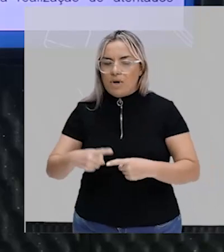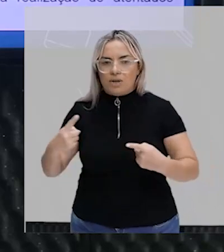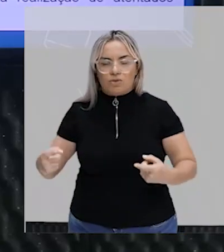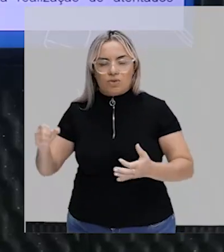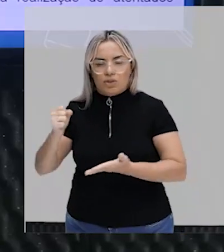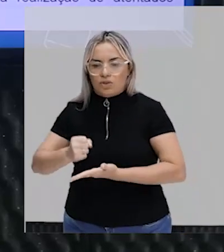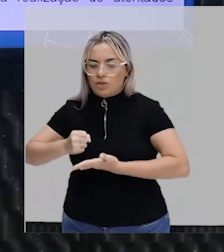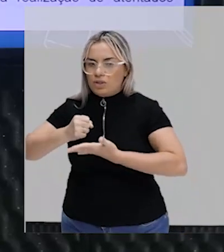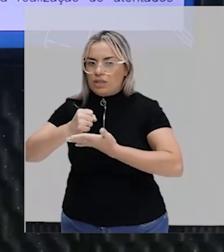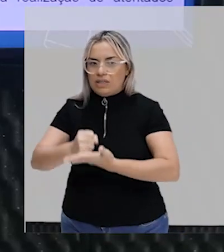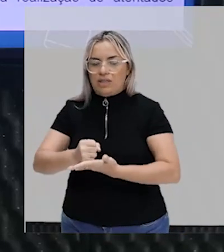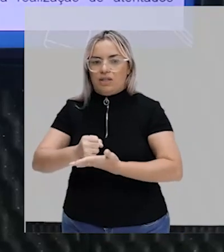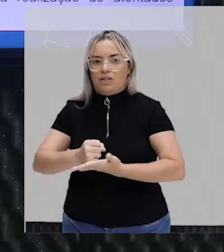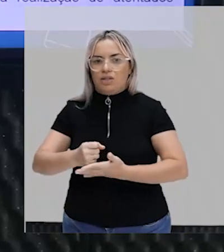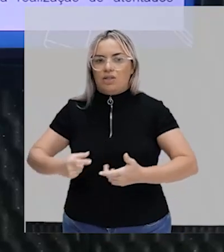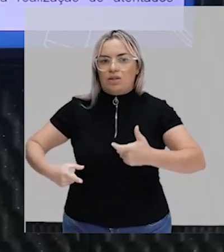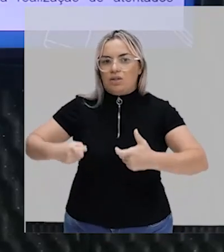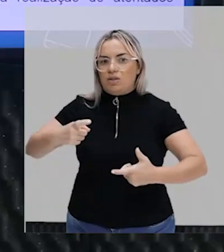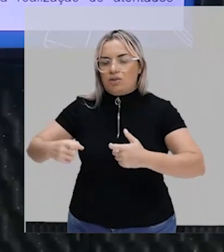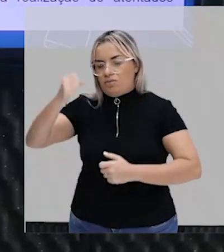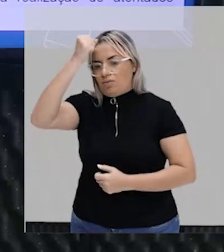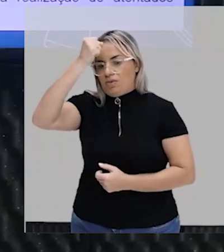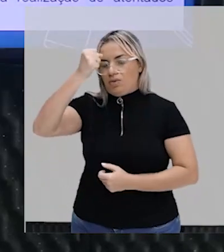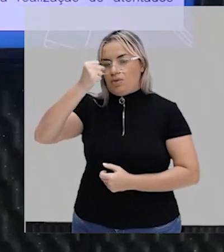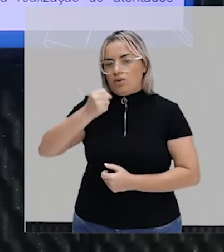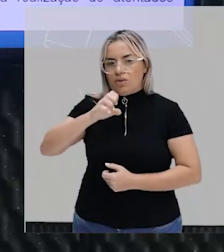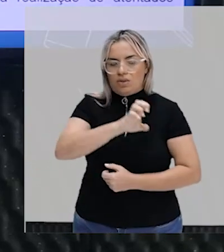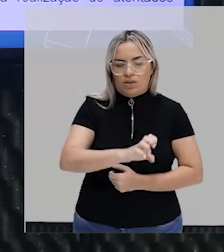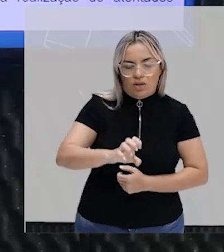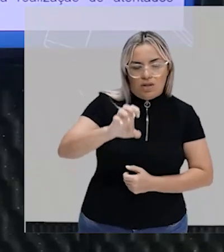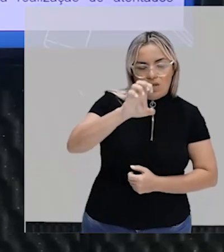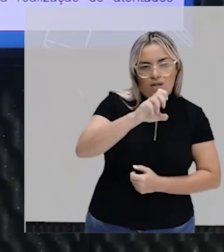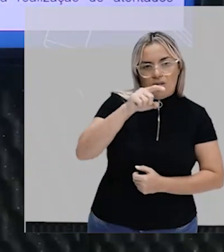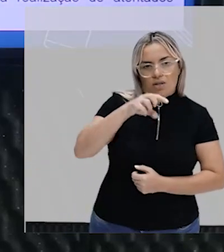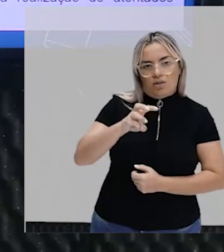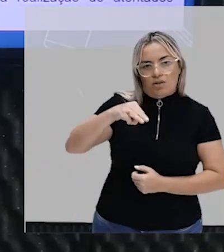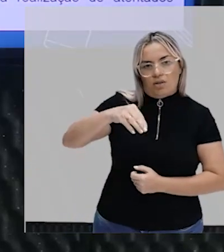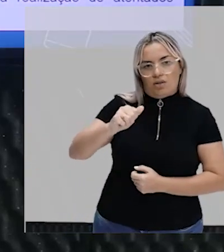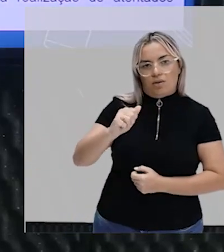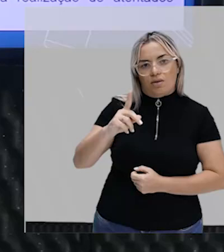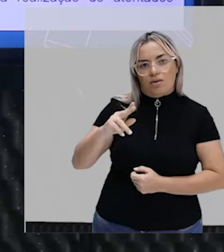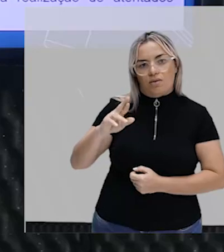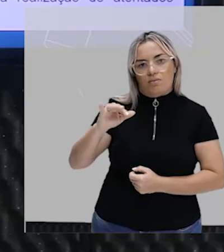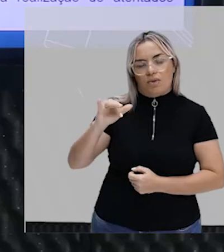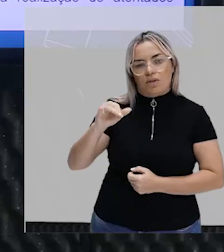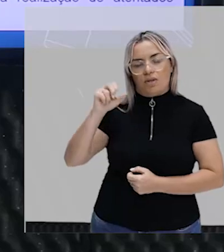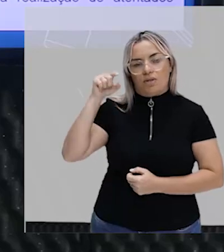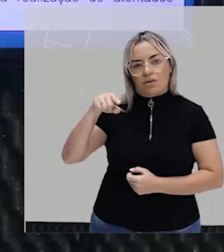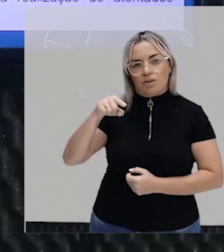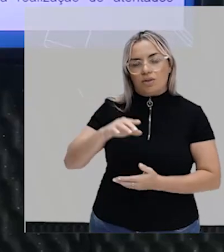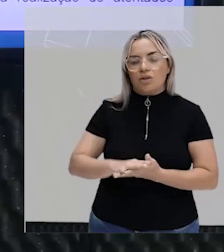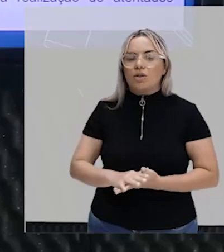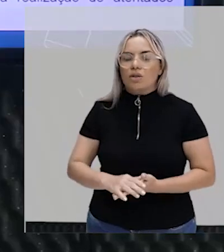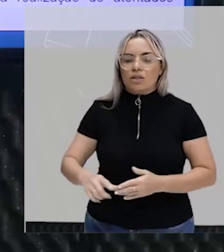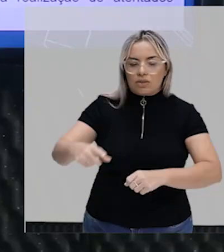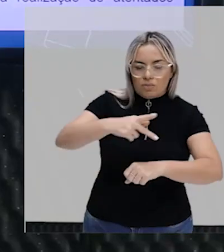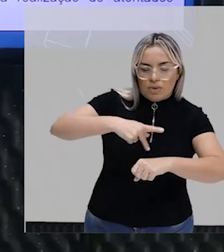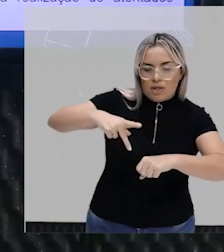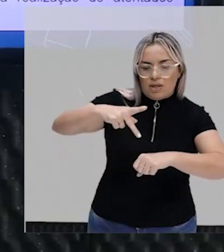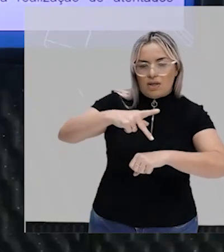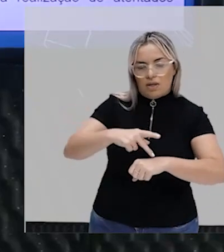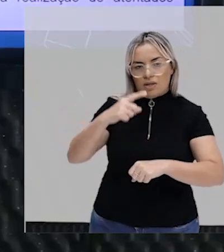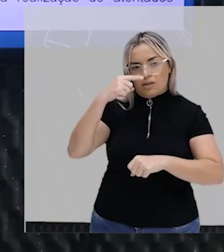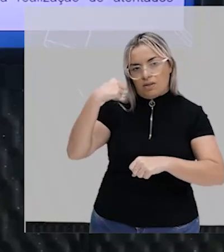Marcos? Principalmente na região, né, de Madrid, por exemplo, onde fica ali o coração, né, político da Espanha enquanto